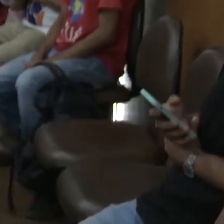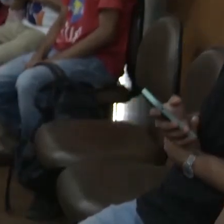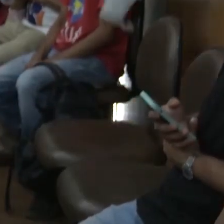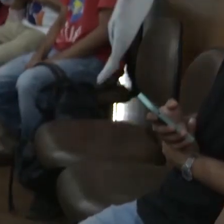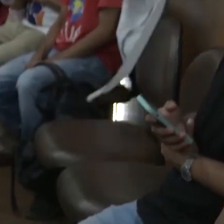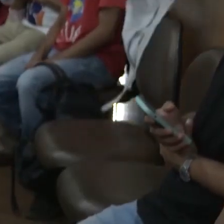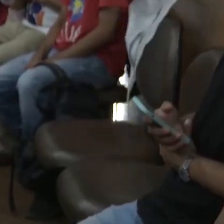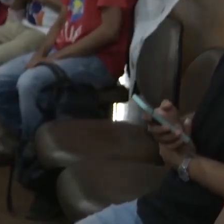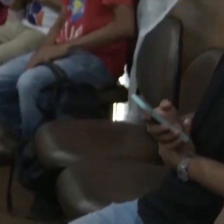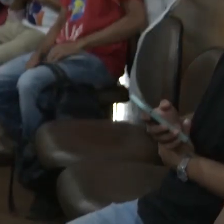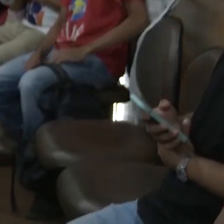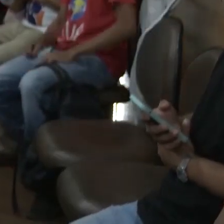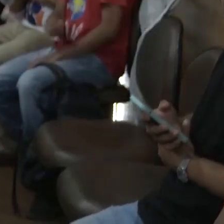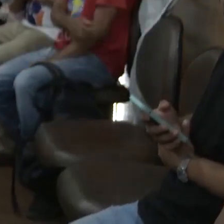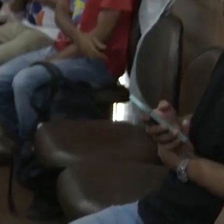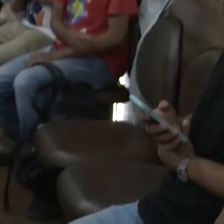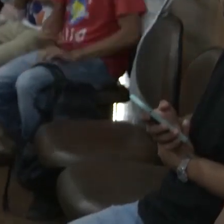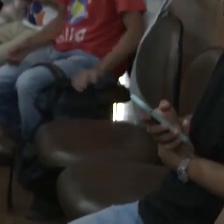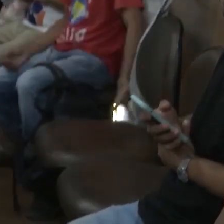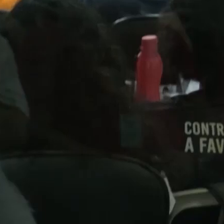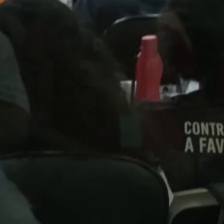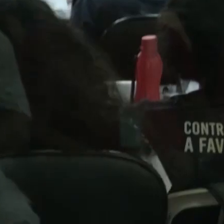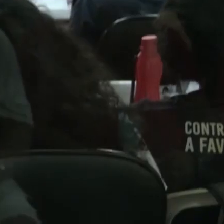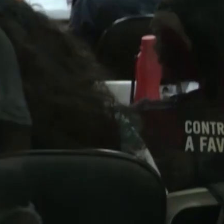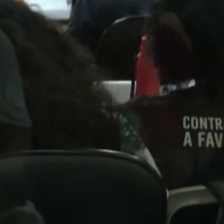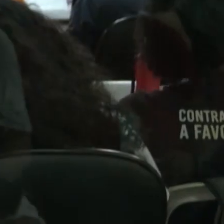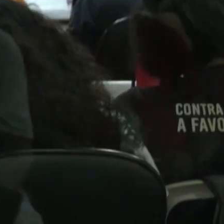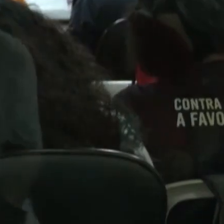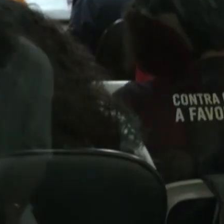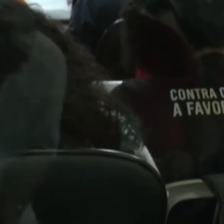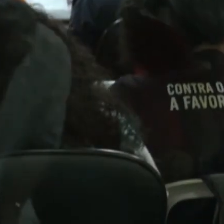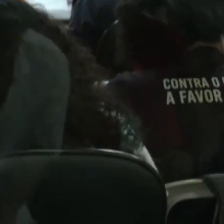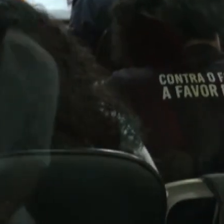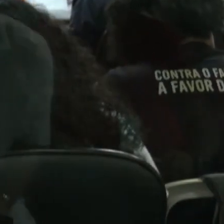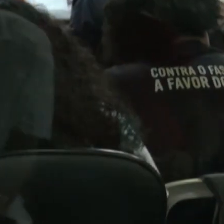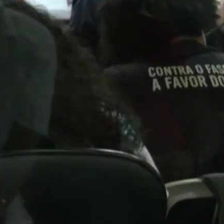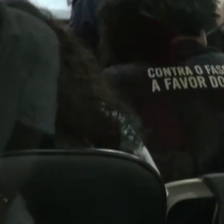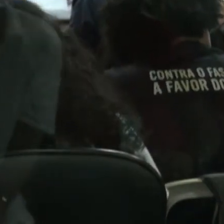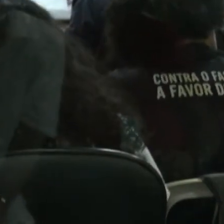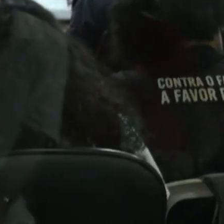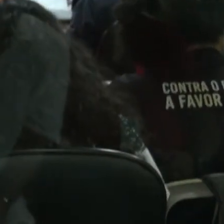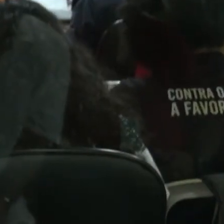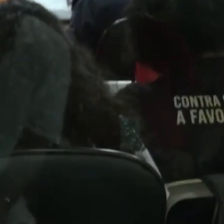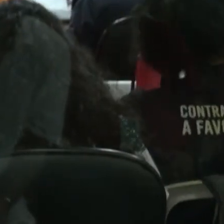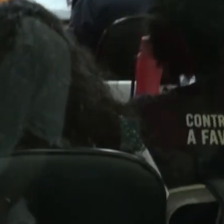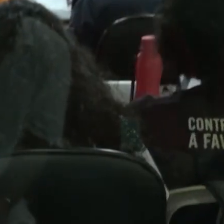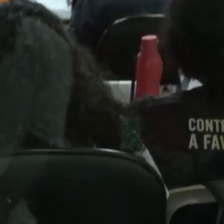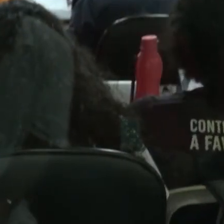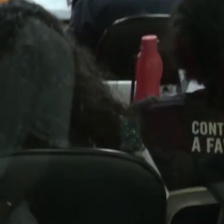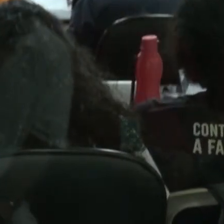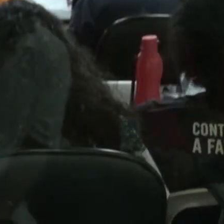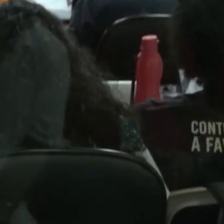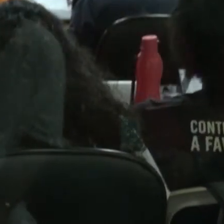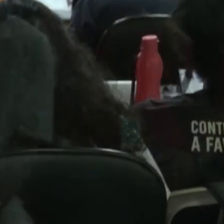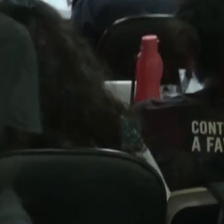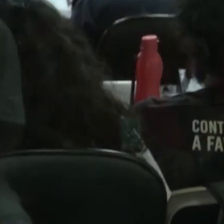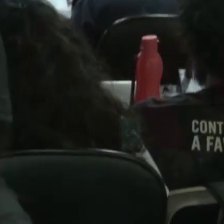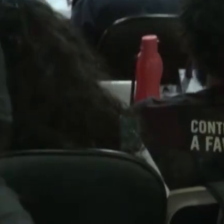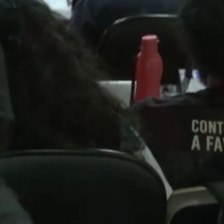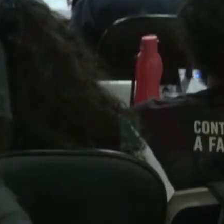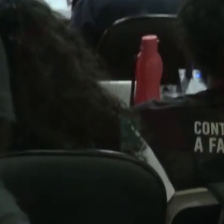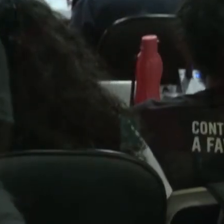para estar implementando de fato o passe livre estudantil. Essa é a primeira audiência pública para discutir sobre o passe livre